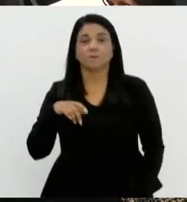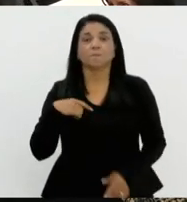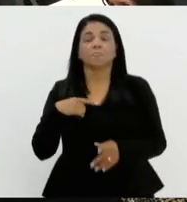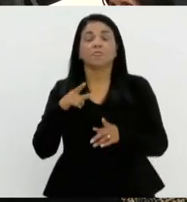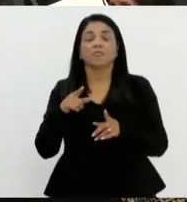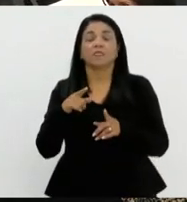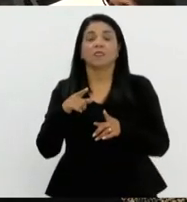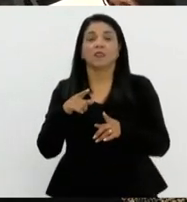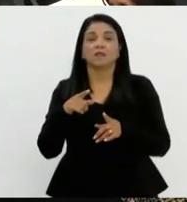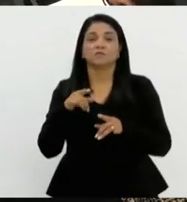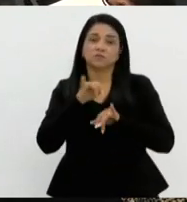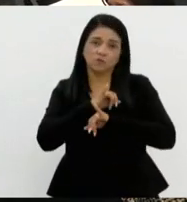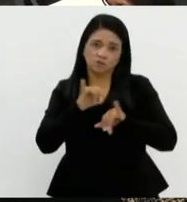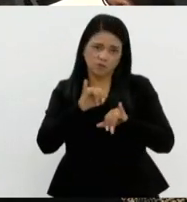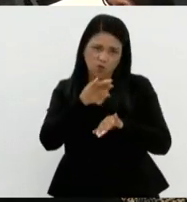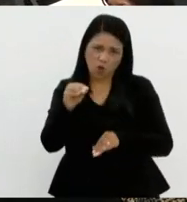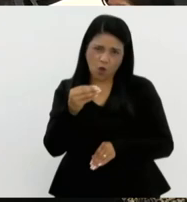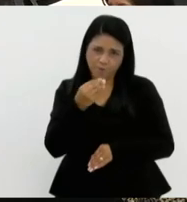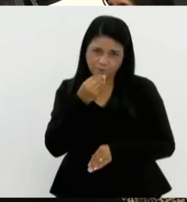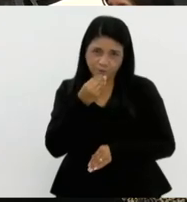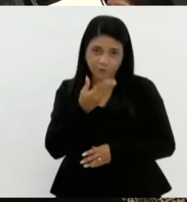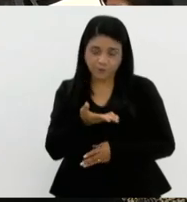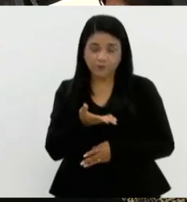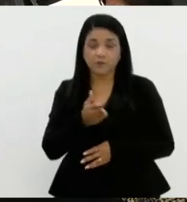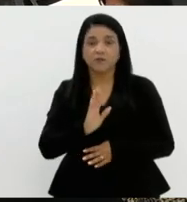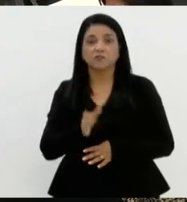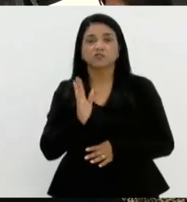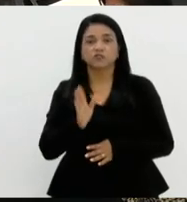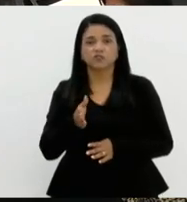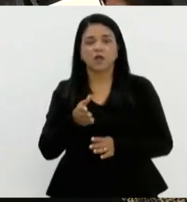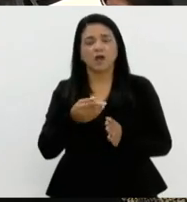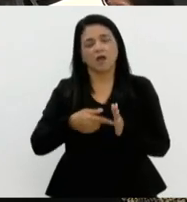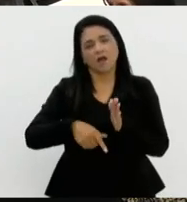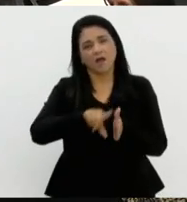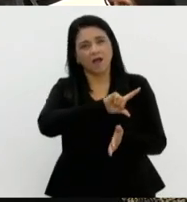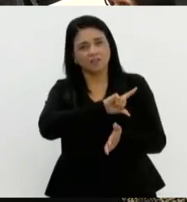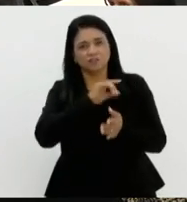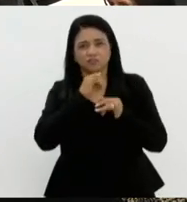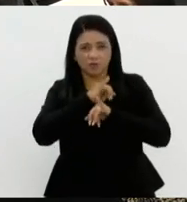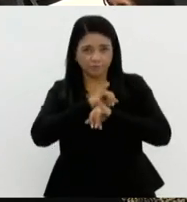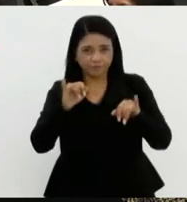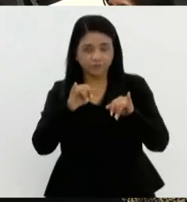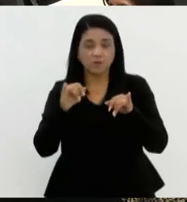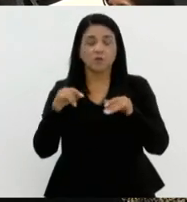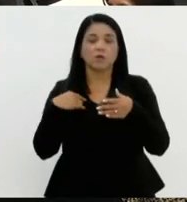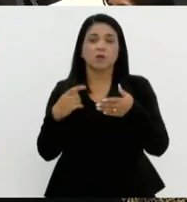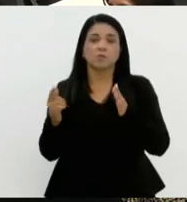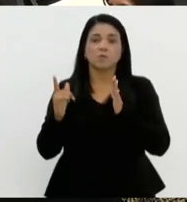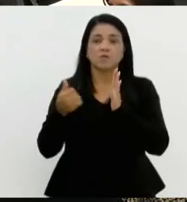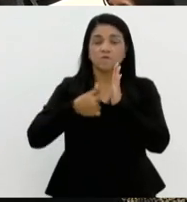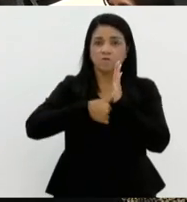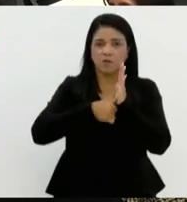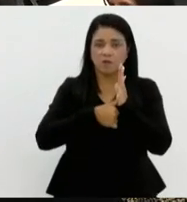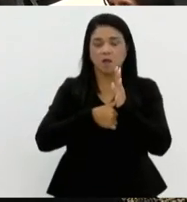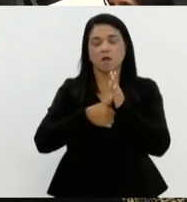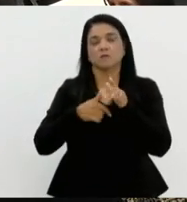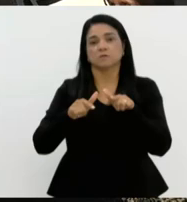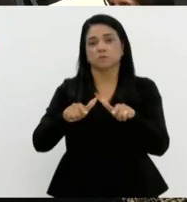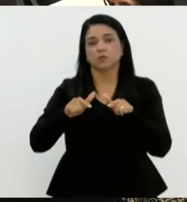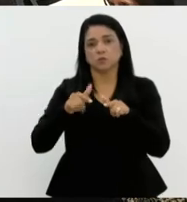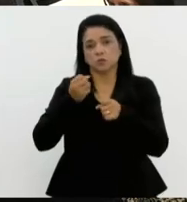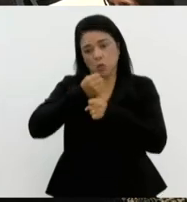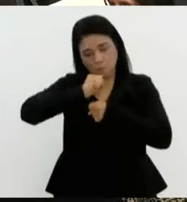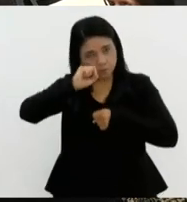Relacionado, obviamente, ao que já foi dito aqui inicialmente, quero me filiar a essa moção de repúdio. Me